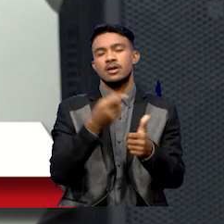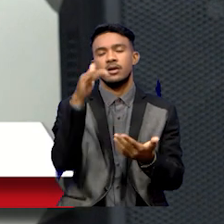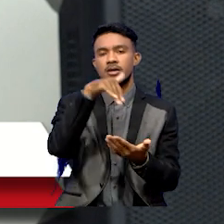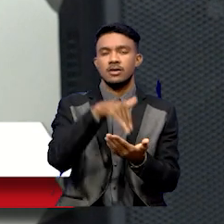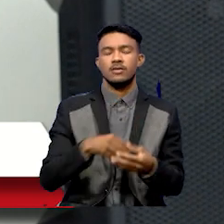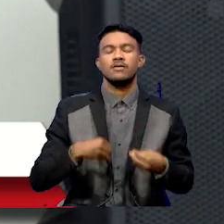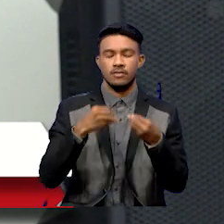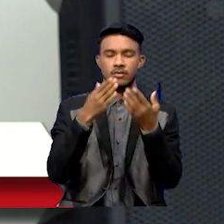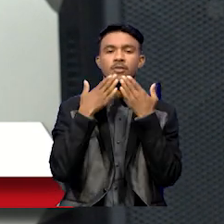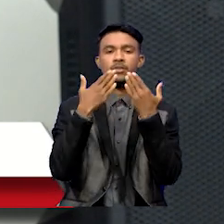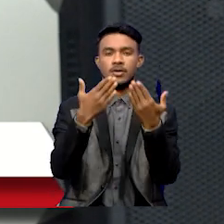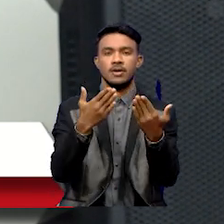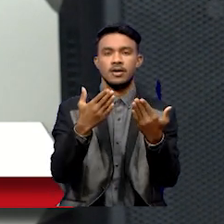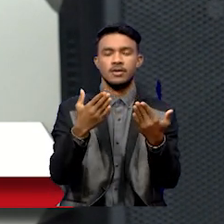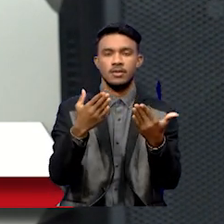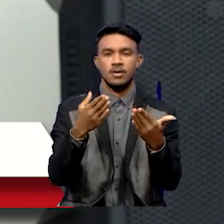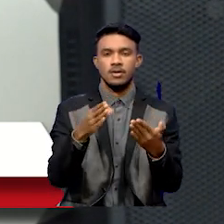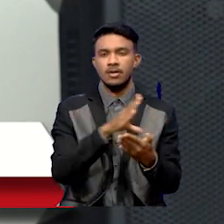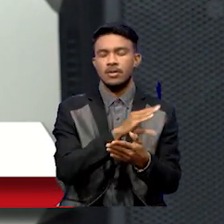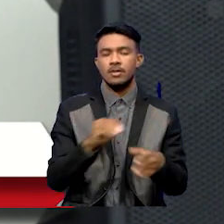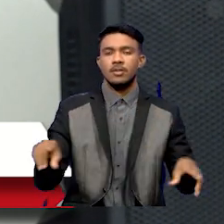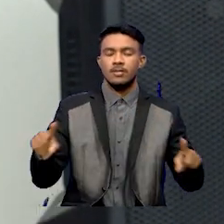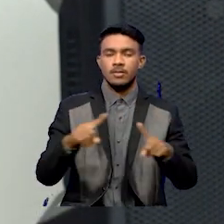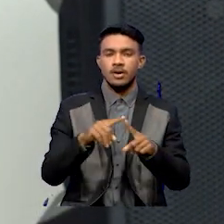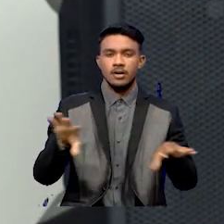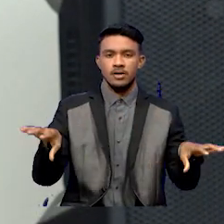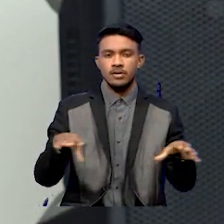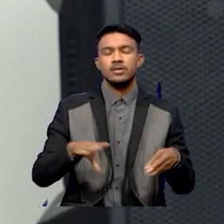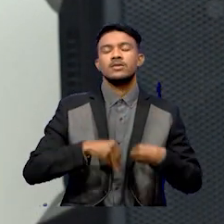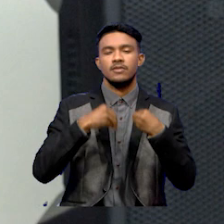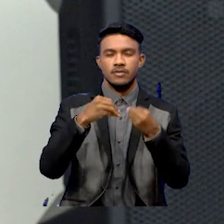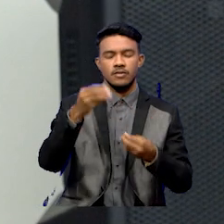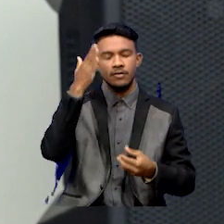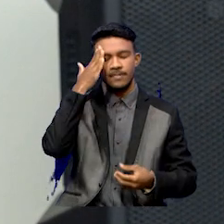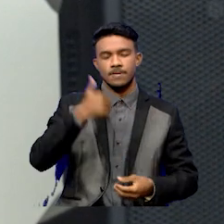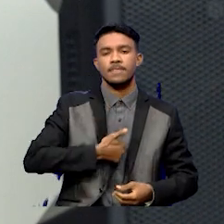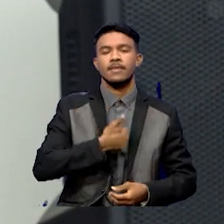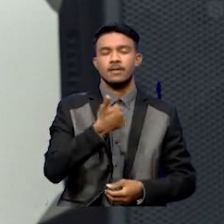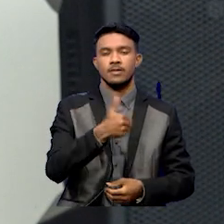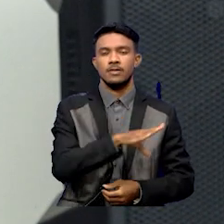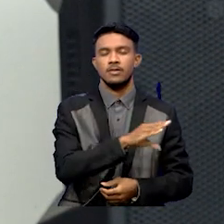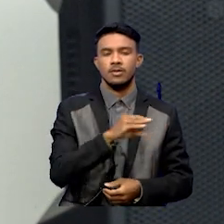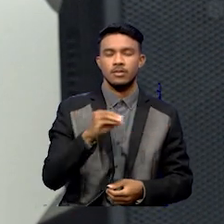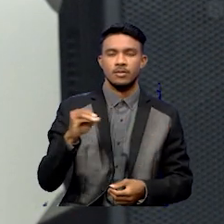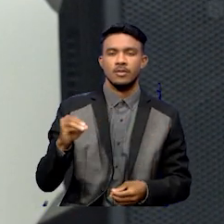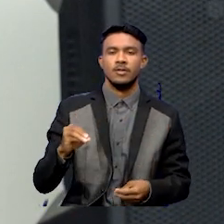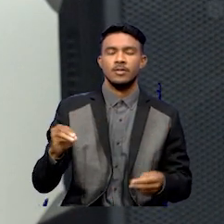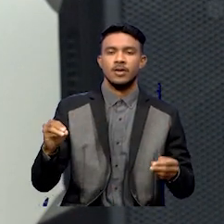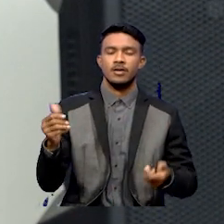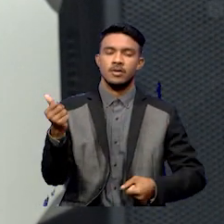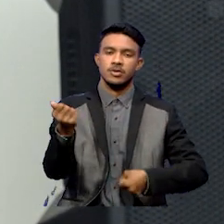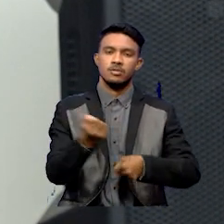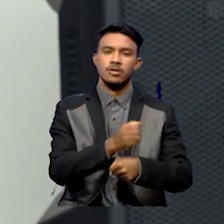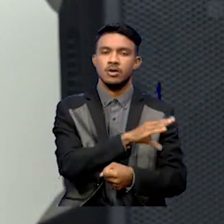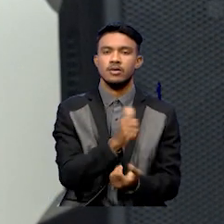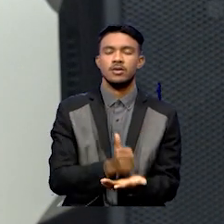agradece, que expressa a minha sentido no profundo gratidão. Para apoio na cooperação